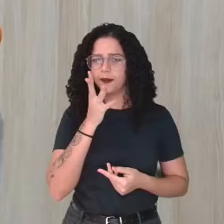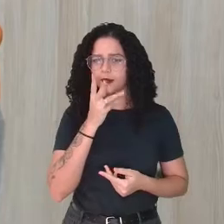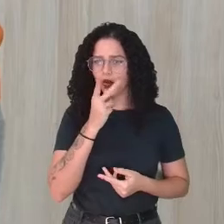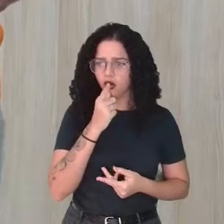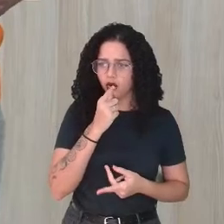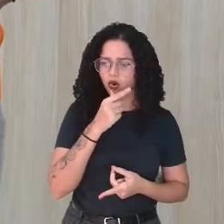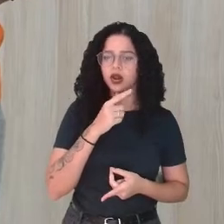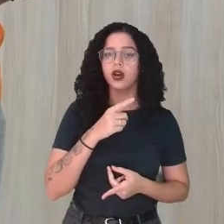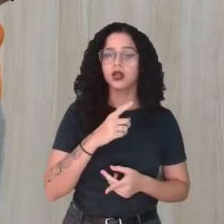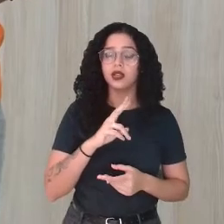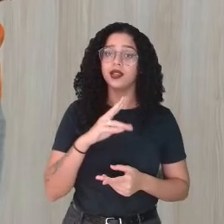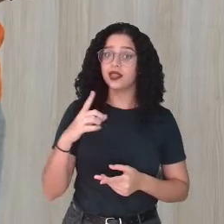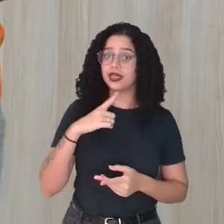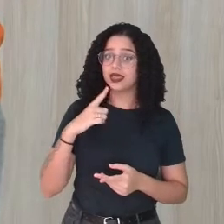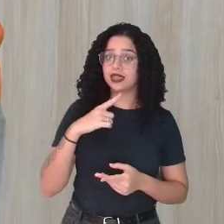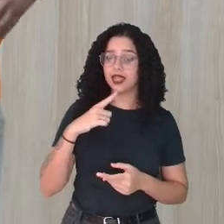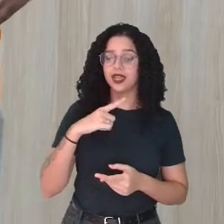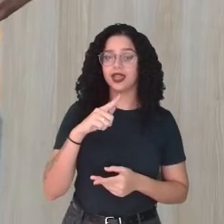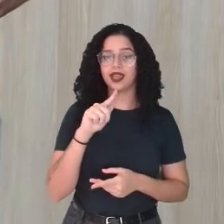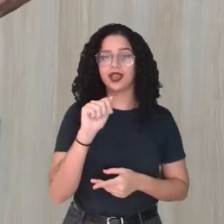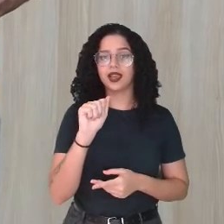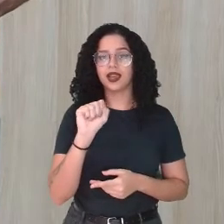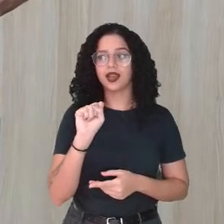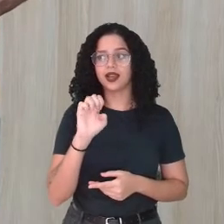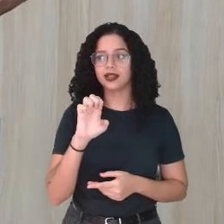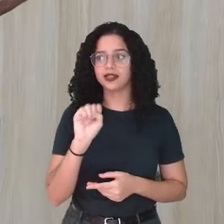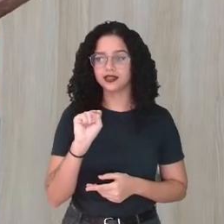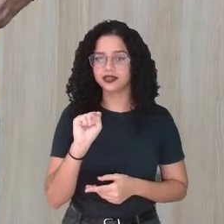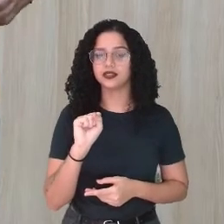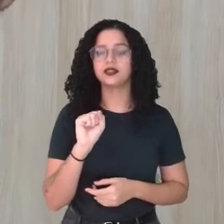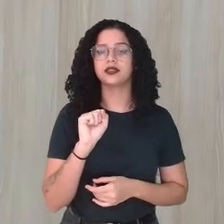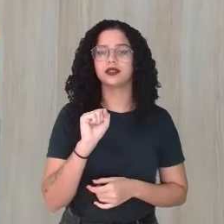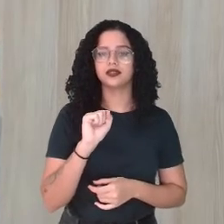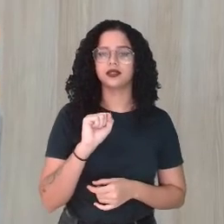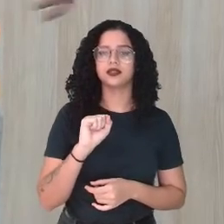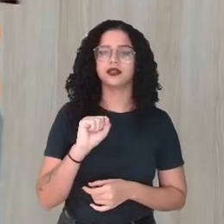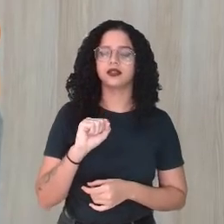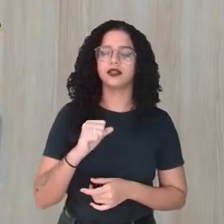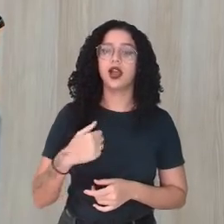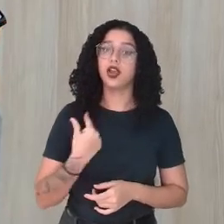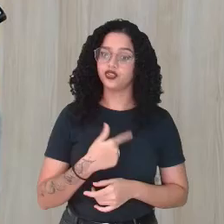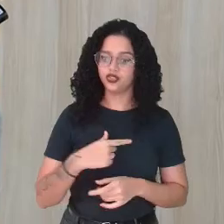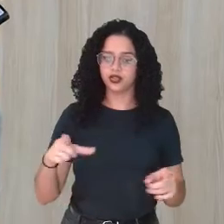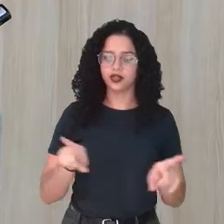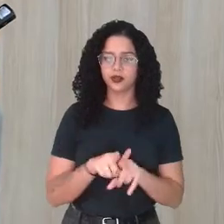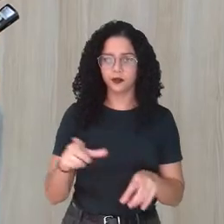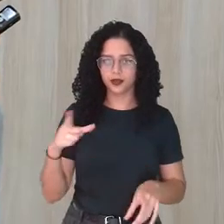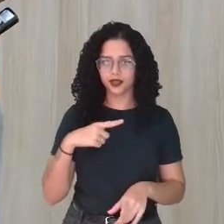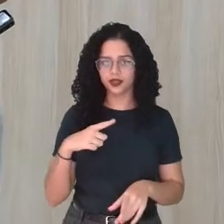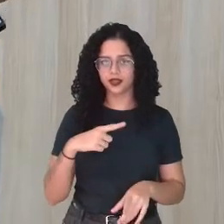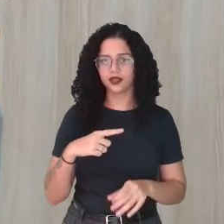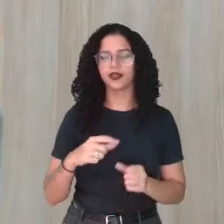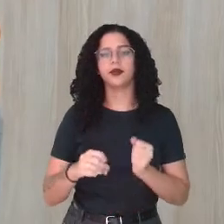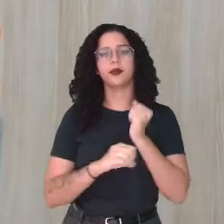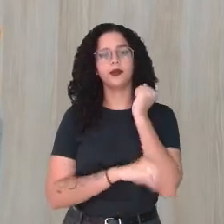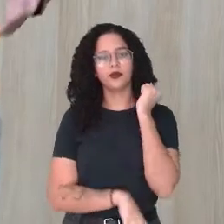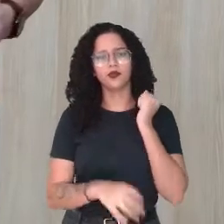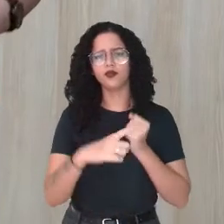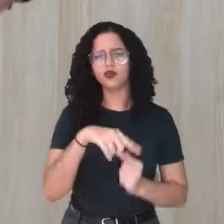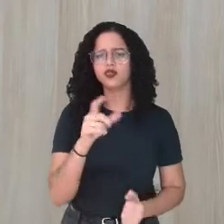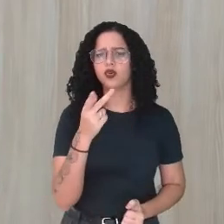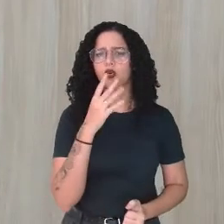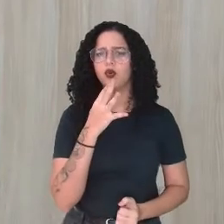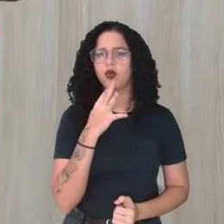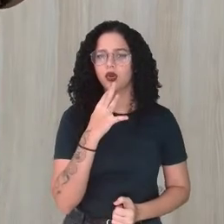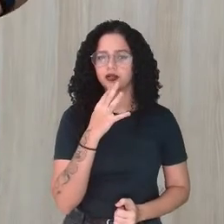emitindo gases. A gente também tem tipo de gases, né, que a gente chama de flautulência, né? Flautulência, que você conhece, vou dizer o termo